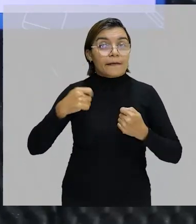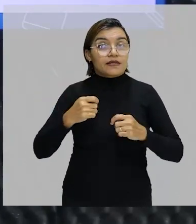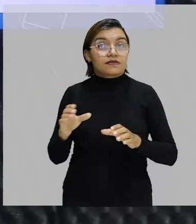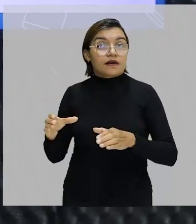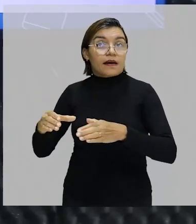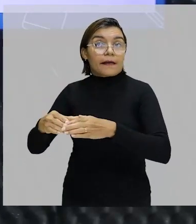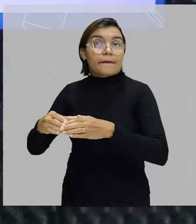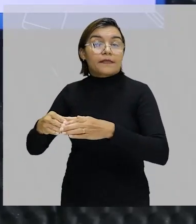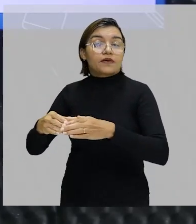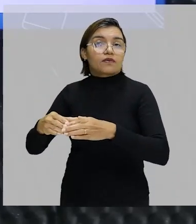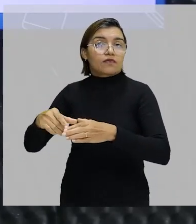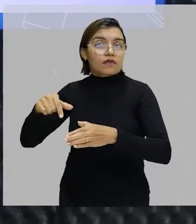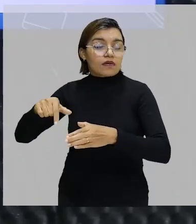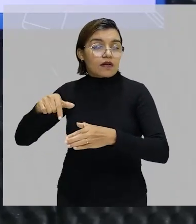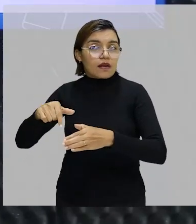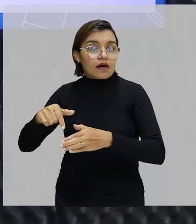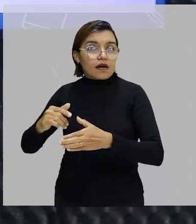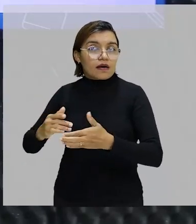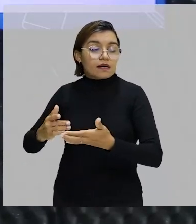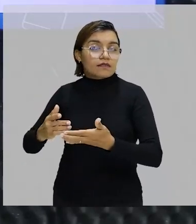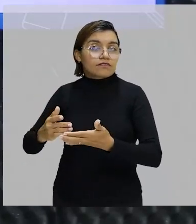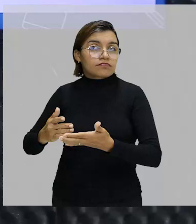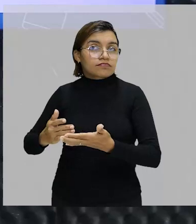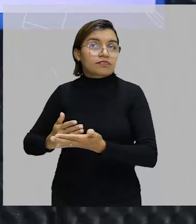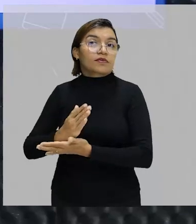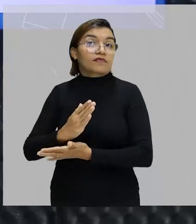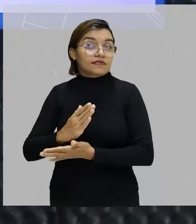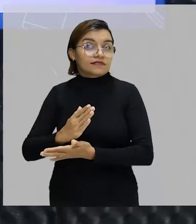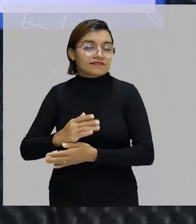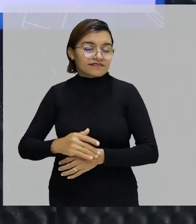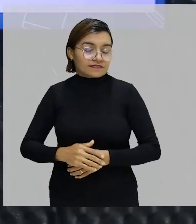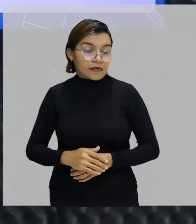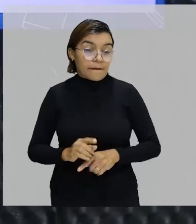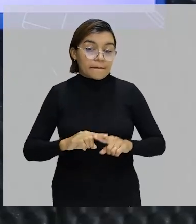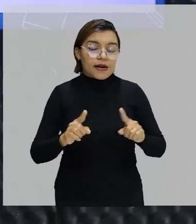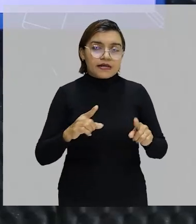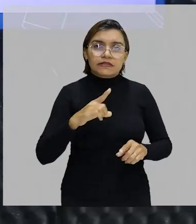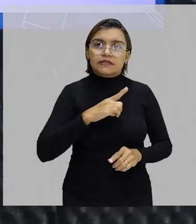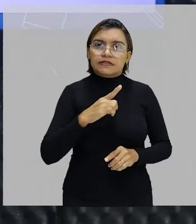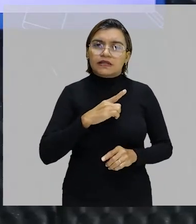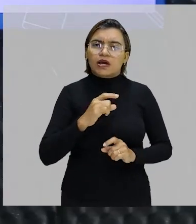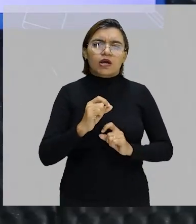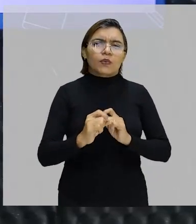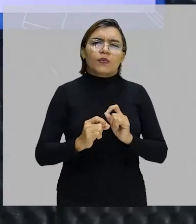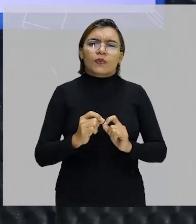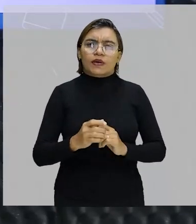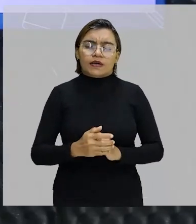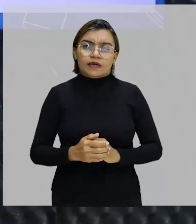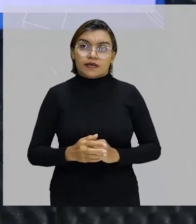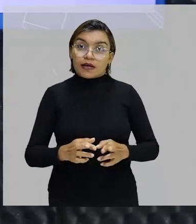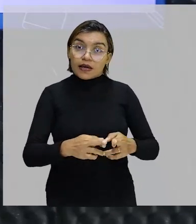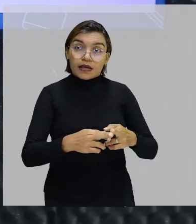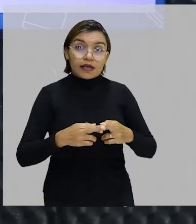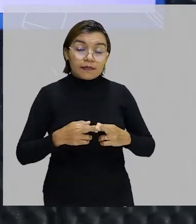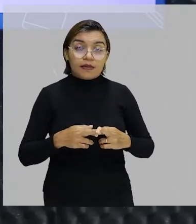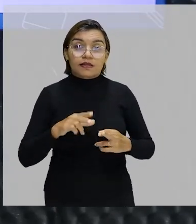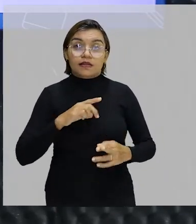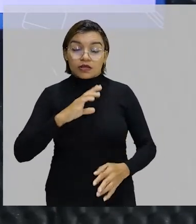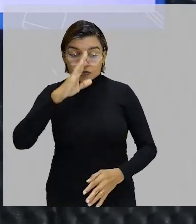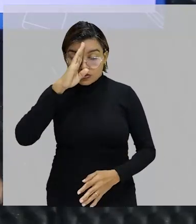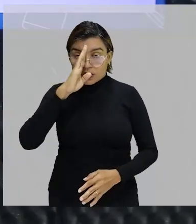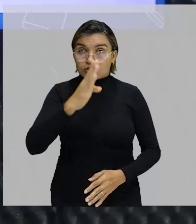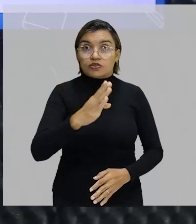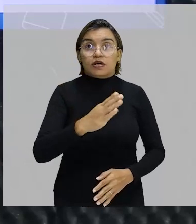né? do corpo de vereadores, de toda a Câmara. Mas existem requerimentos que vão ser direcionados